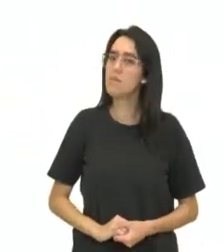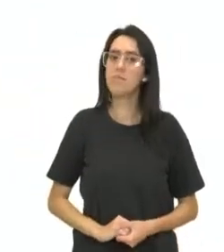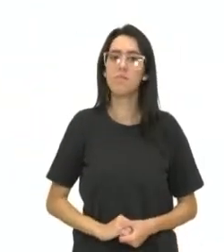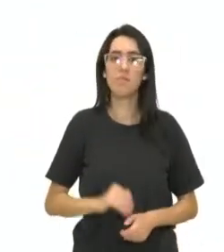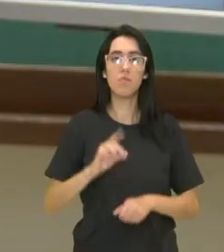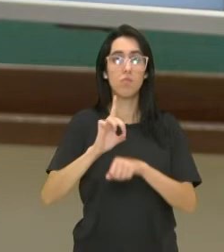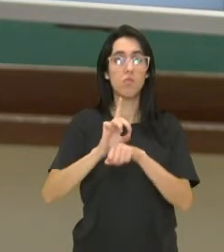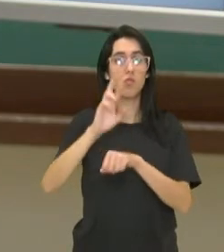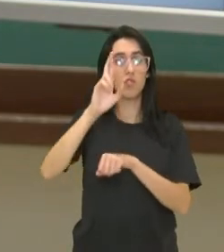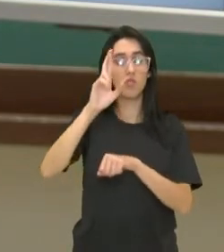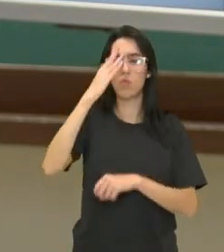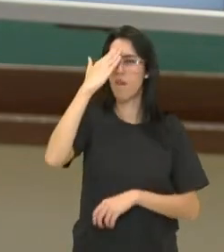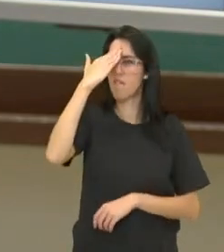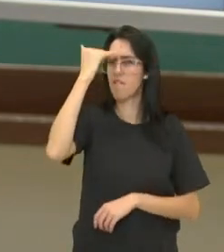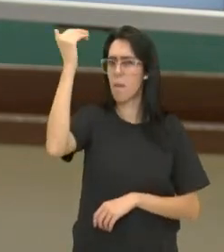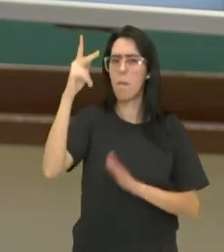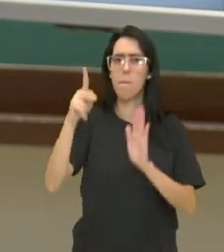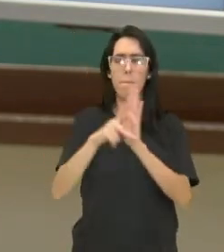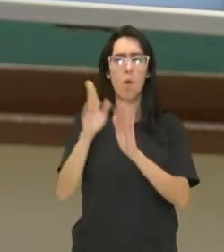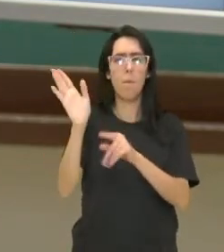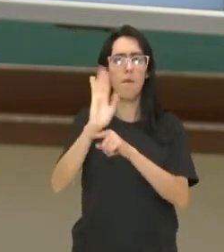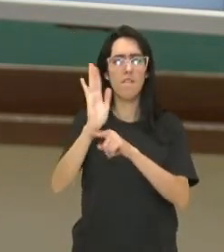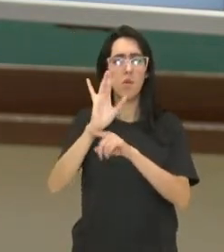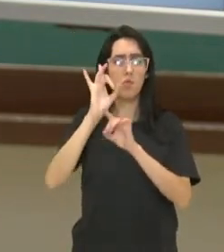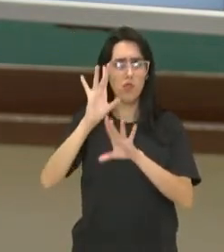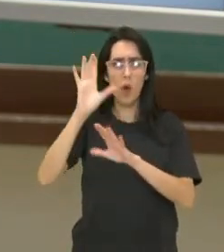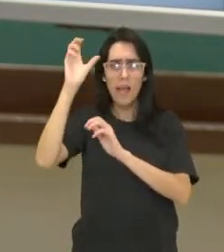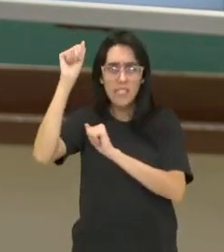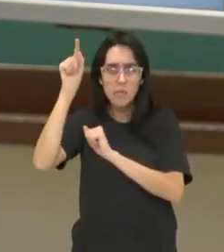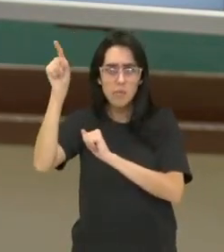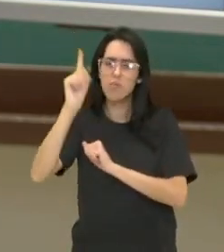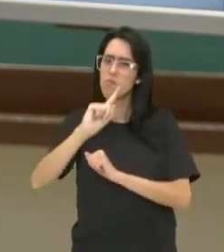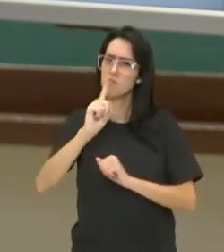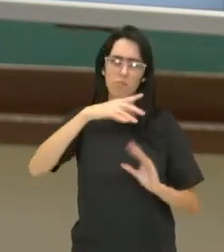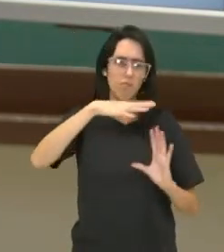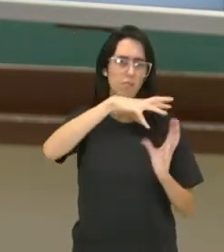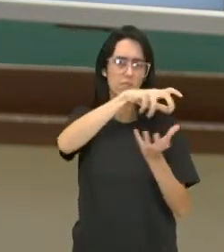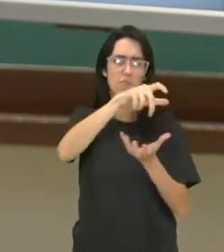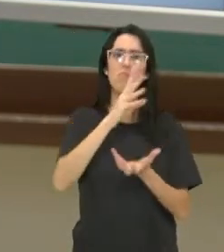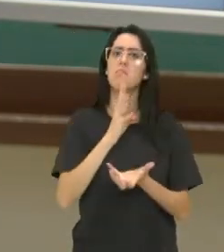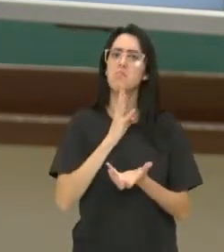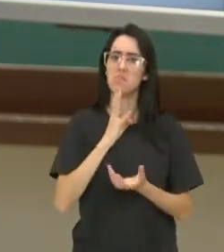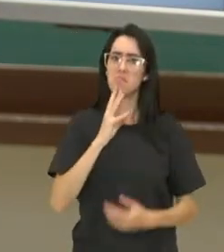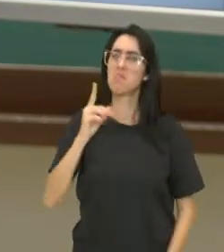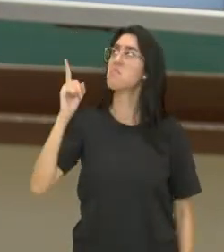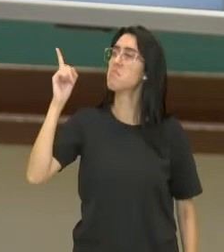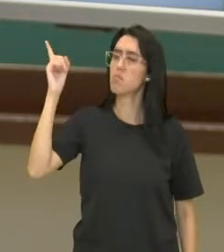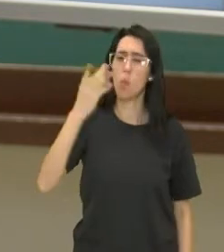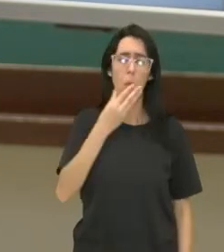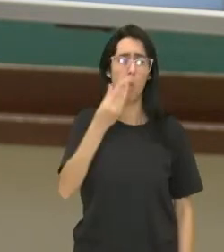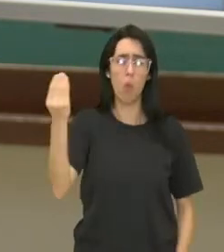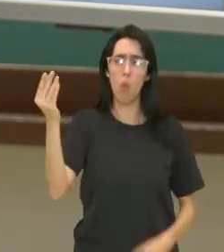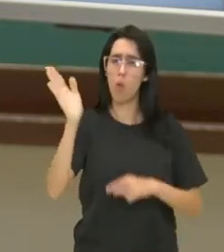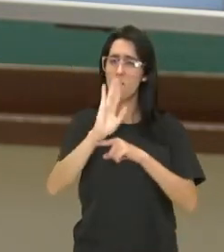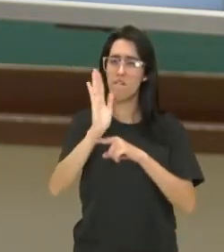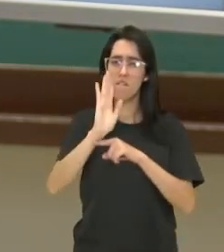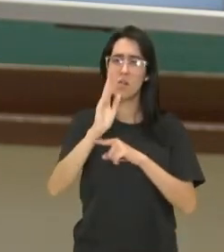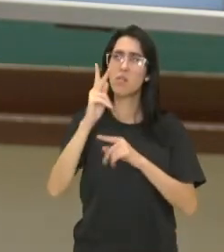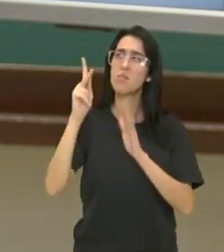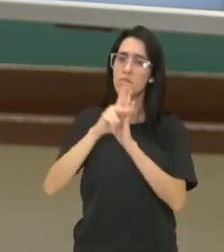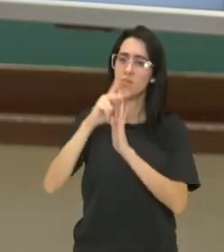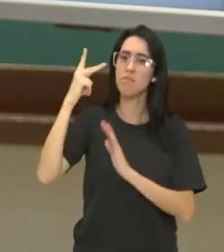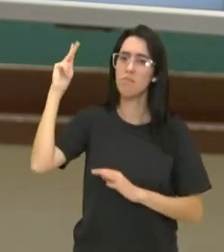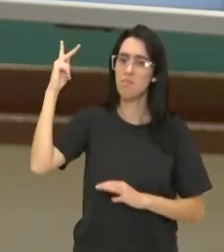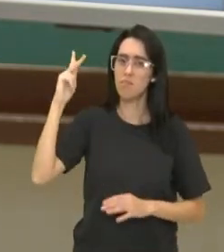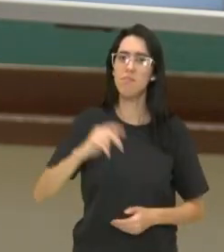diretor muito famoso no ano só na Espanha mundo inteiro certo eu tenho muitos filmes uma dica de